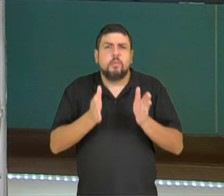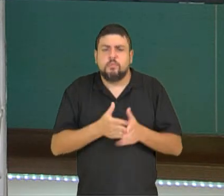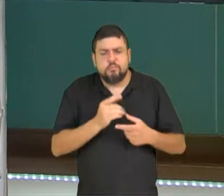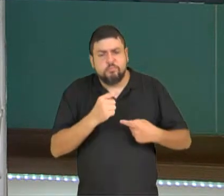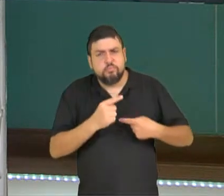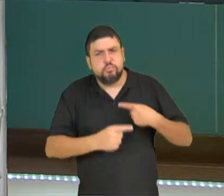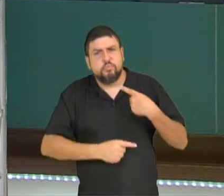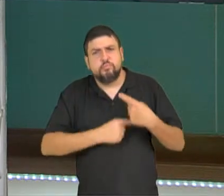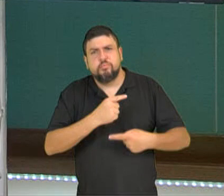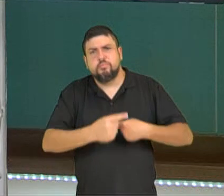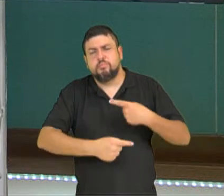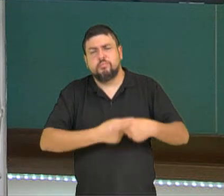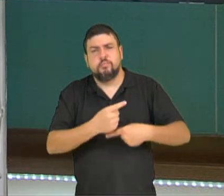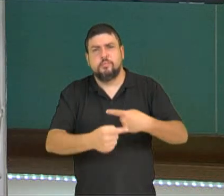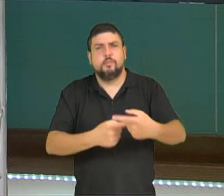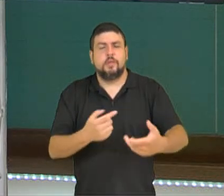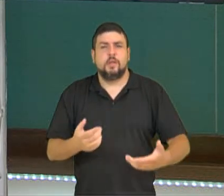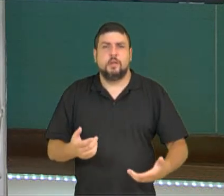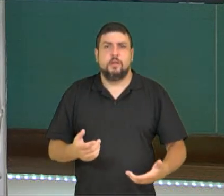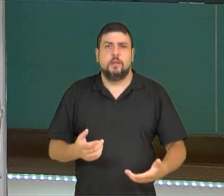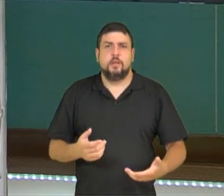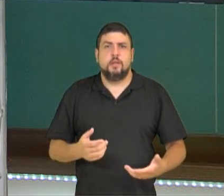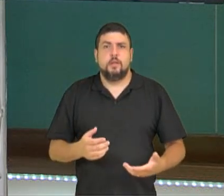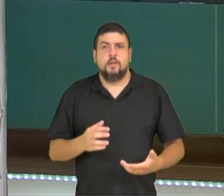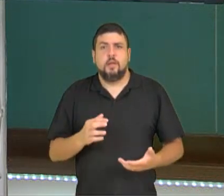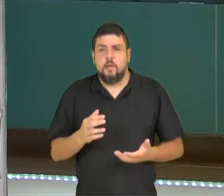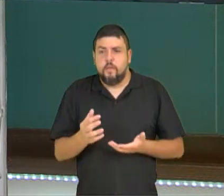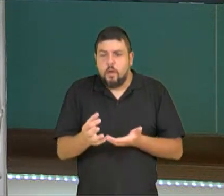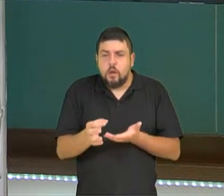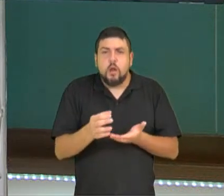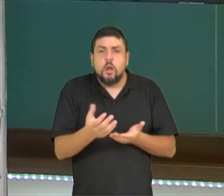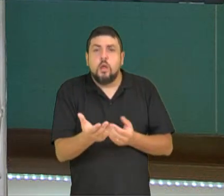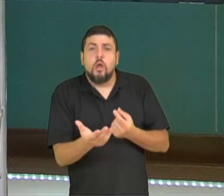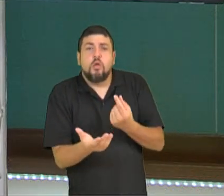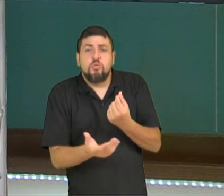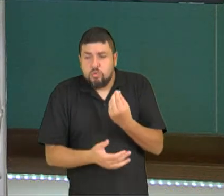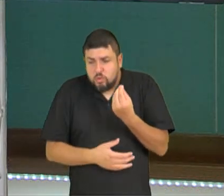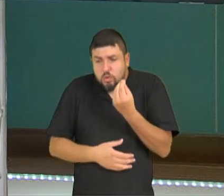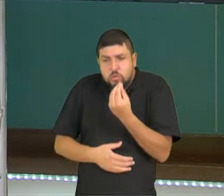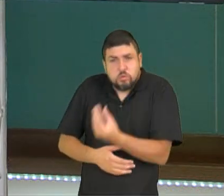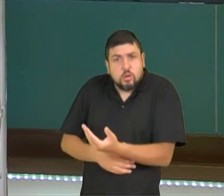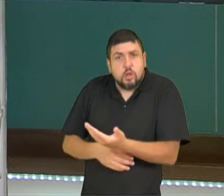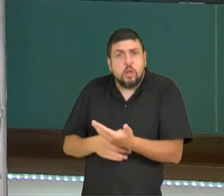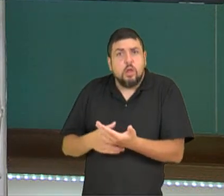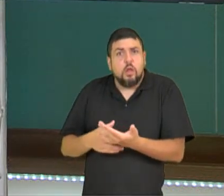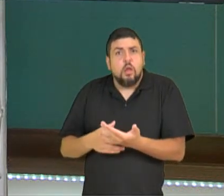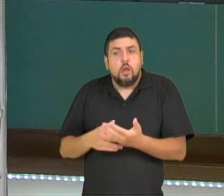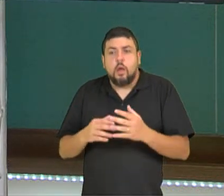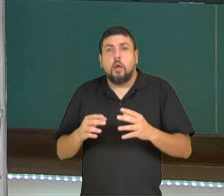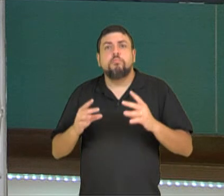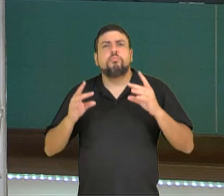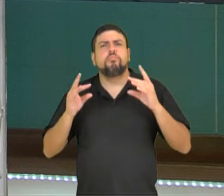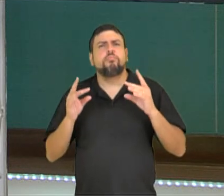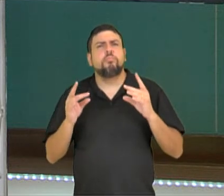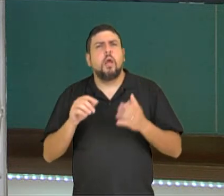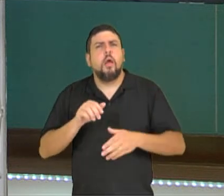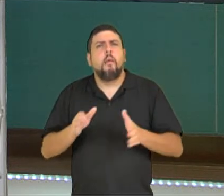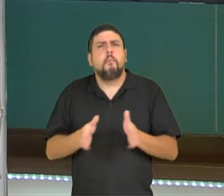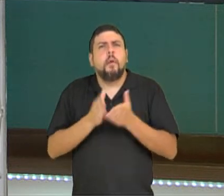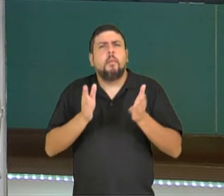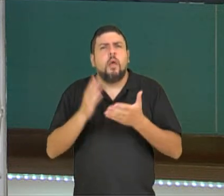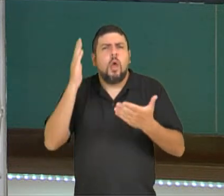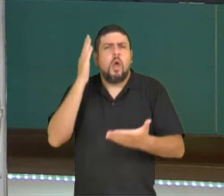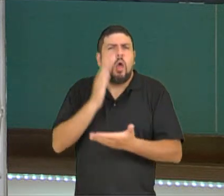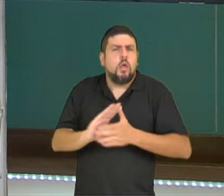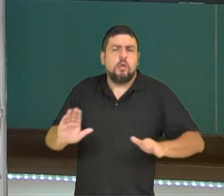gente viu, isso não irá dar nenhum futuro para a criança e não dá também nenhuma oportunidade, a